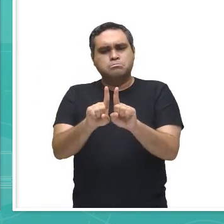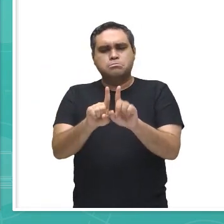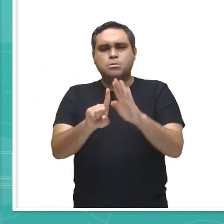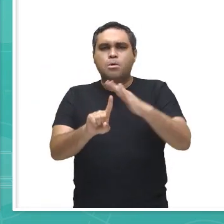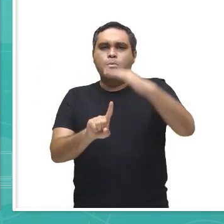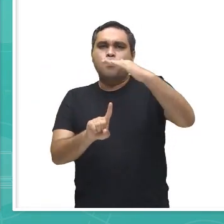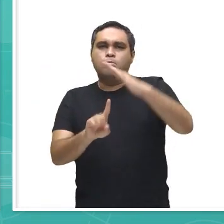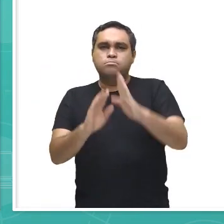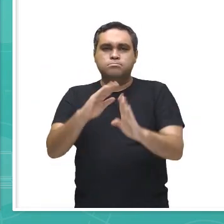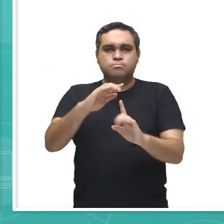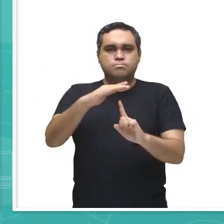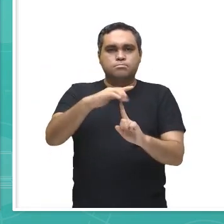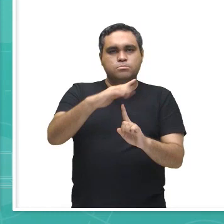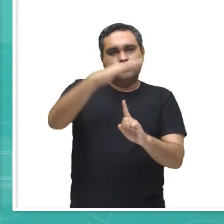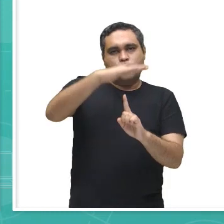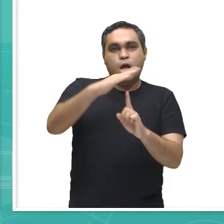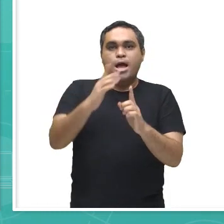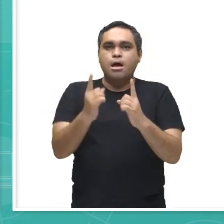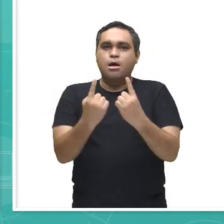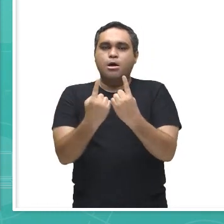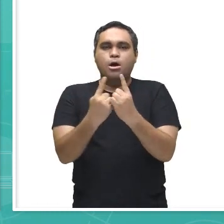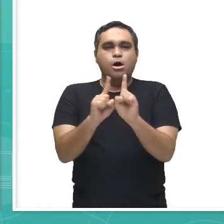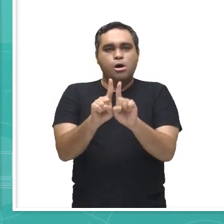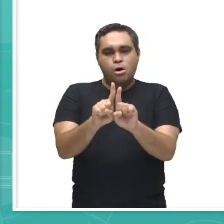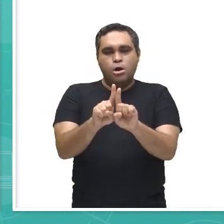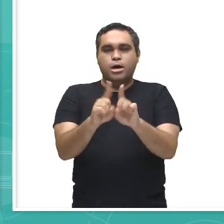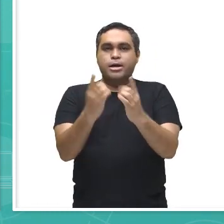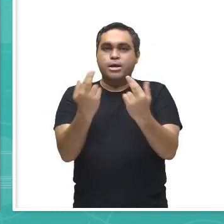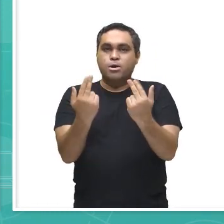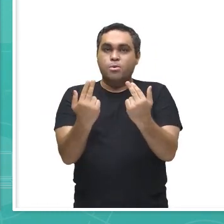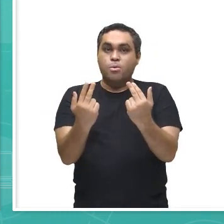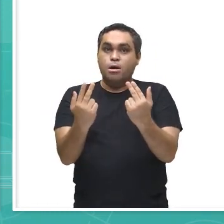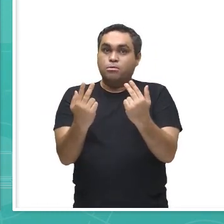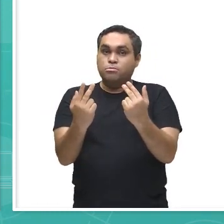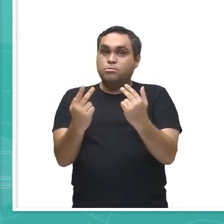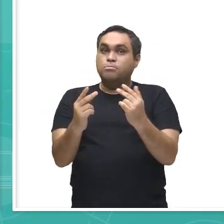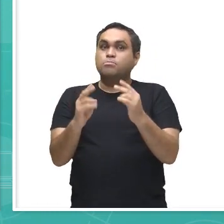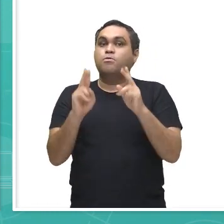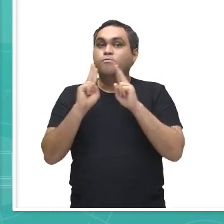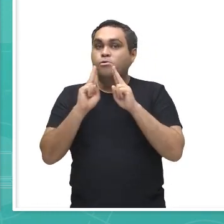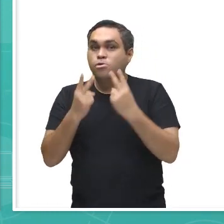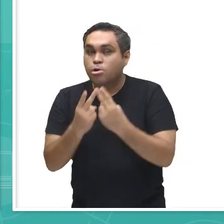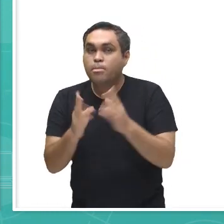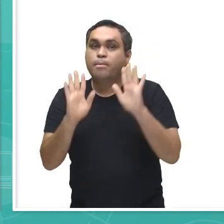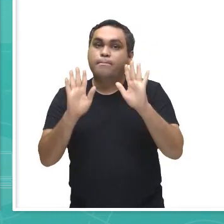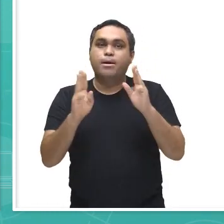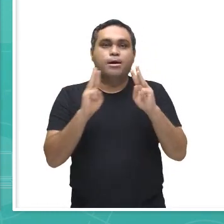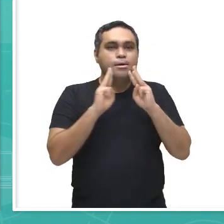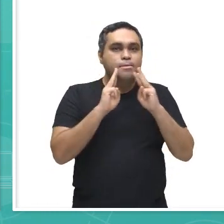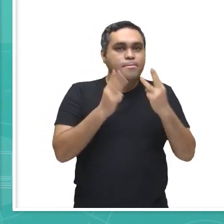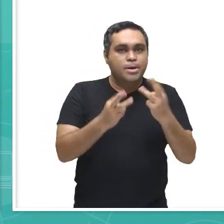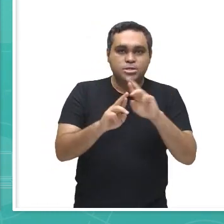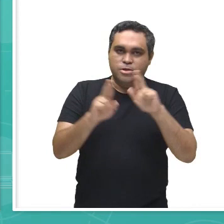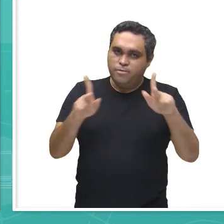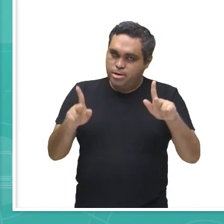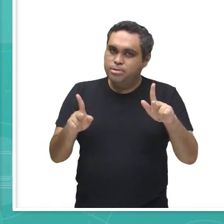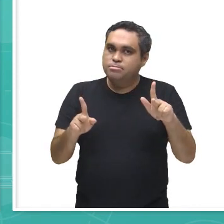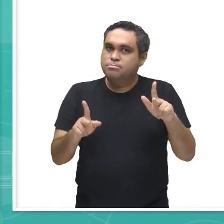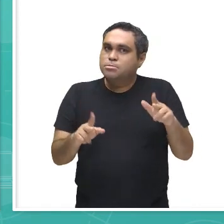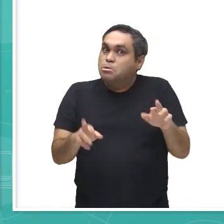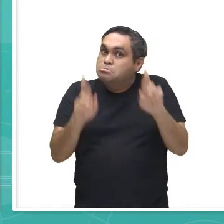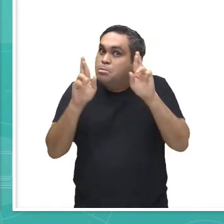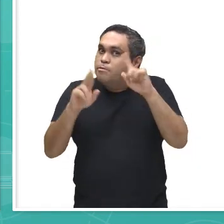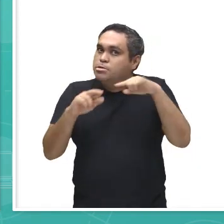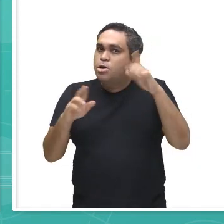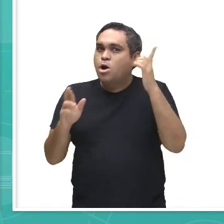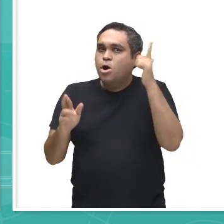a quantidade de massa diferente. Então, espero que com essas observações vocês tenham aprendido aí a diferenciar